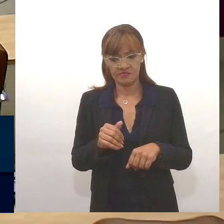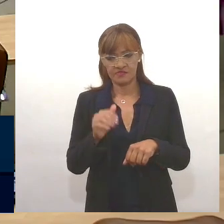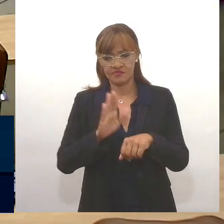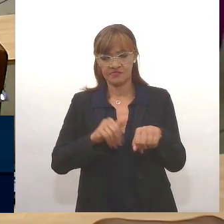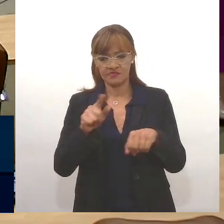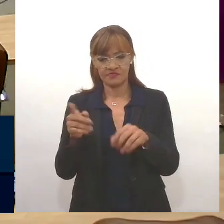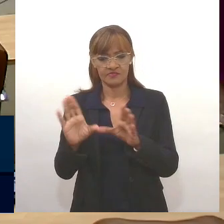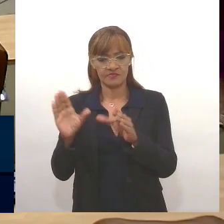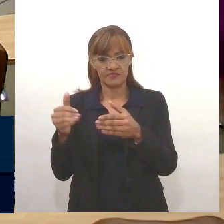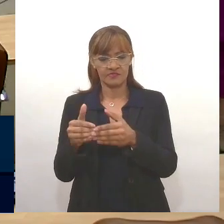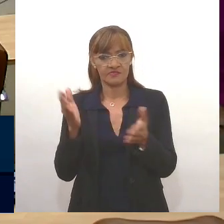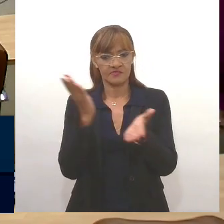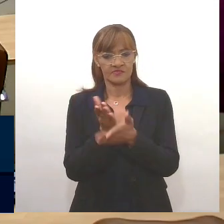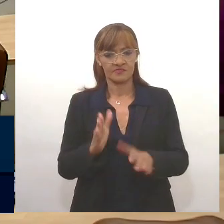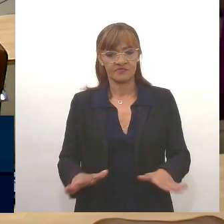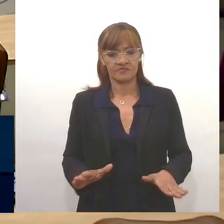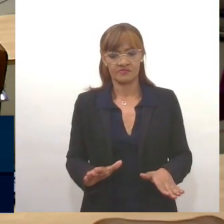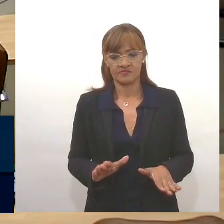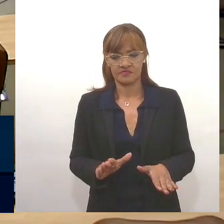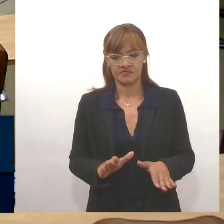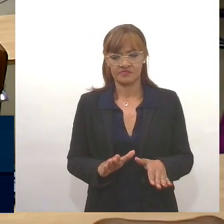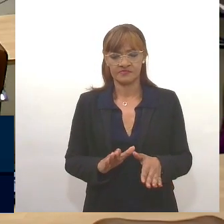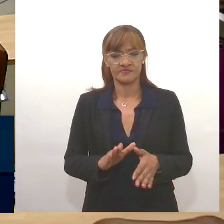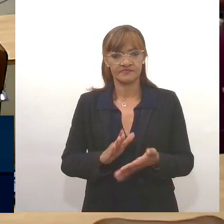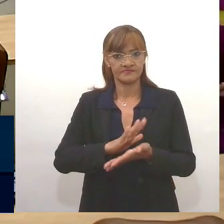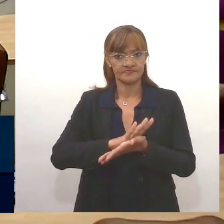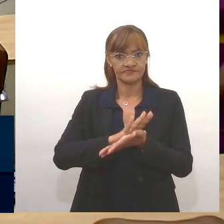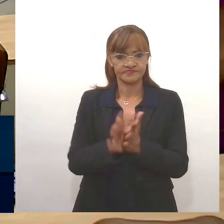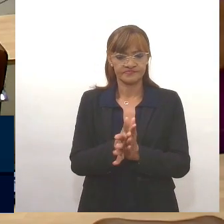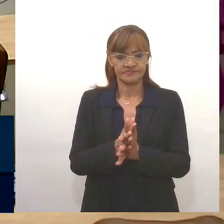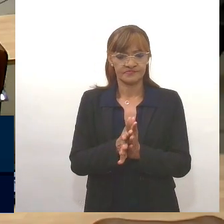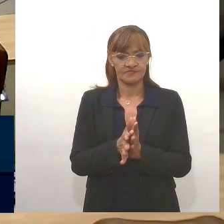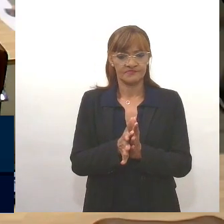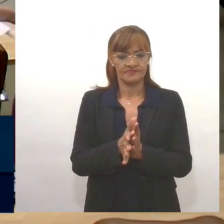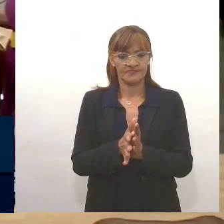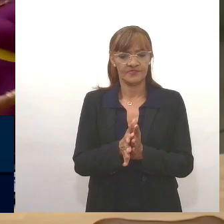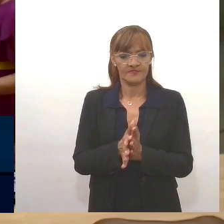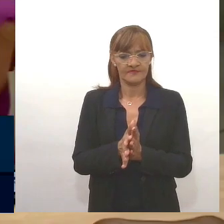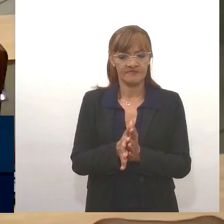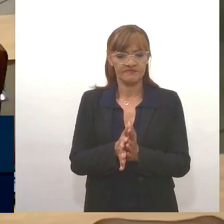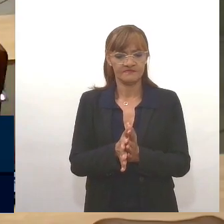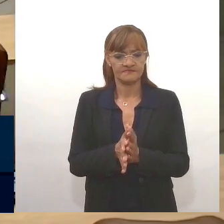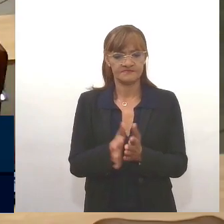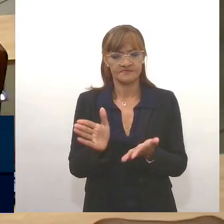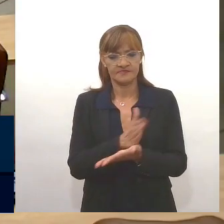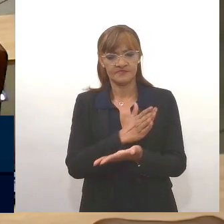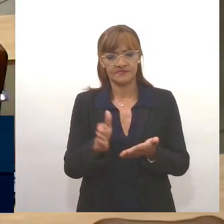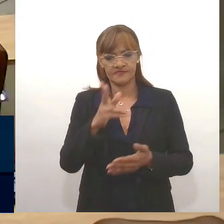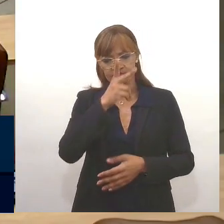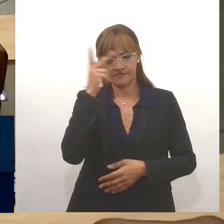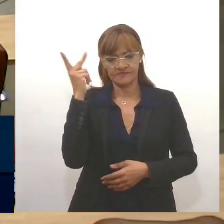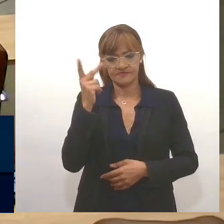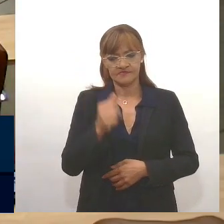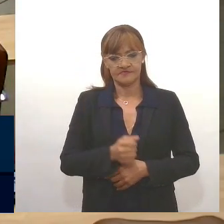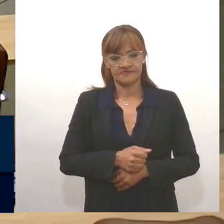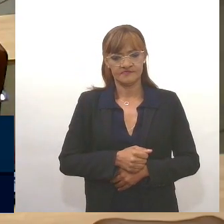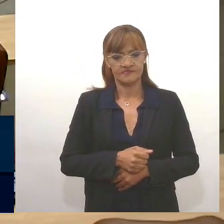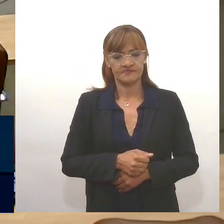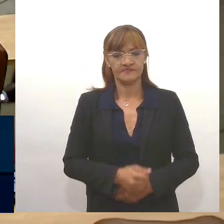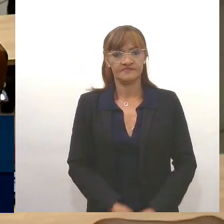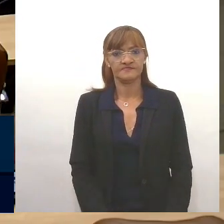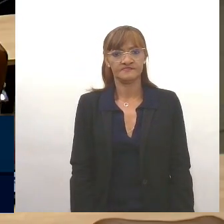essa ess tratamento e com essa impunidade que algumas pessoas V realizando nosso estado a palavra